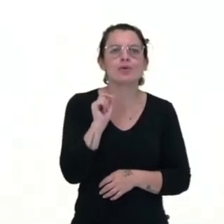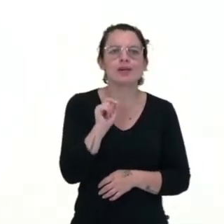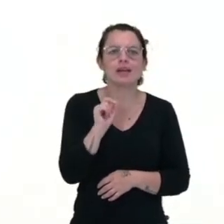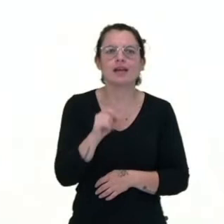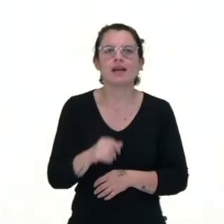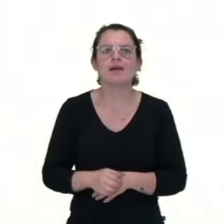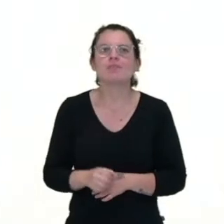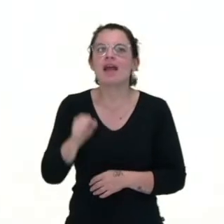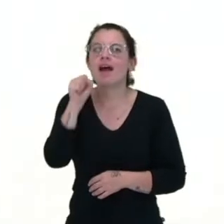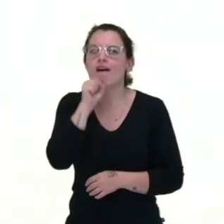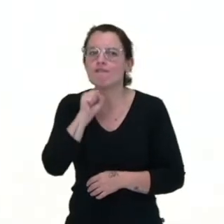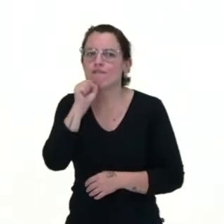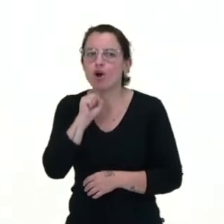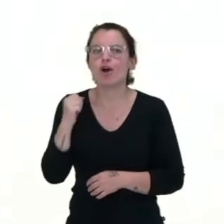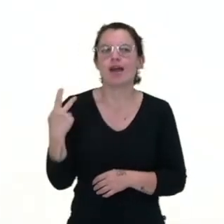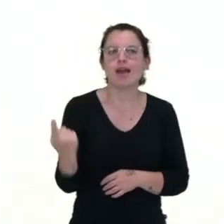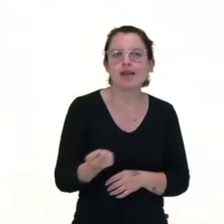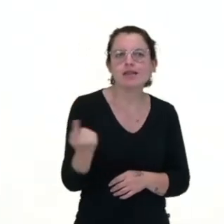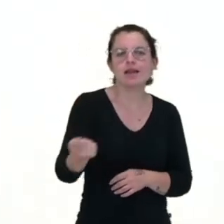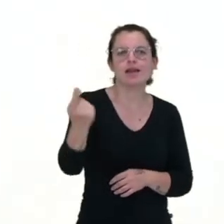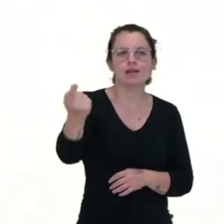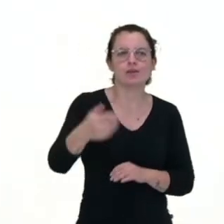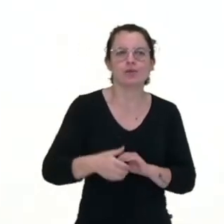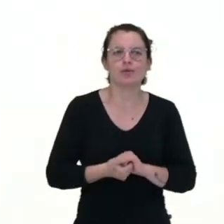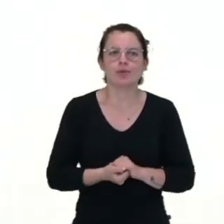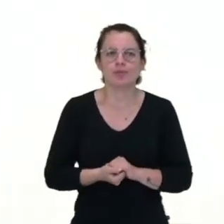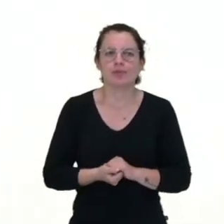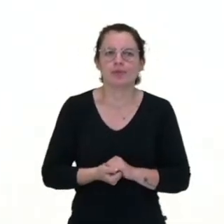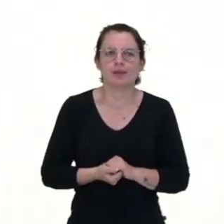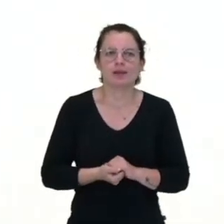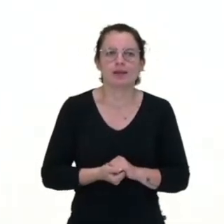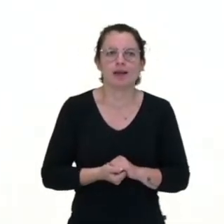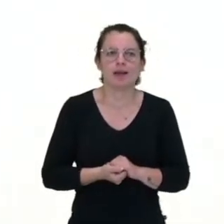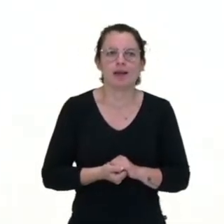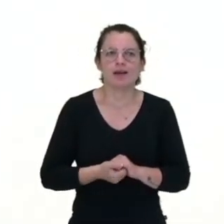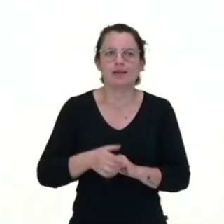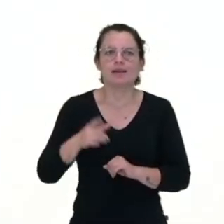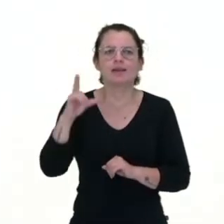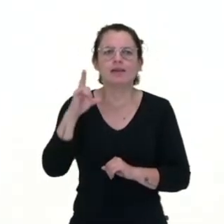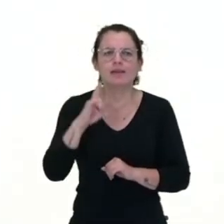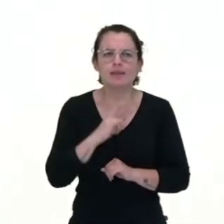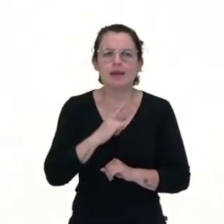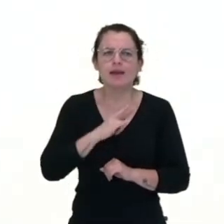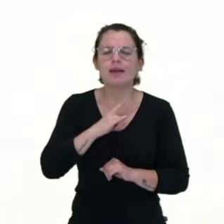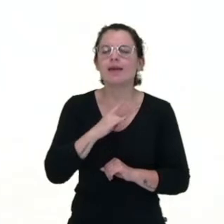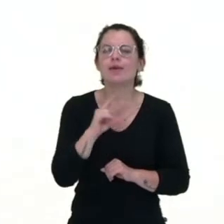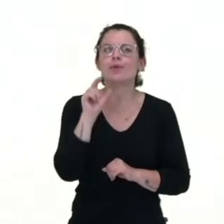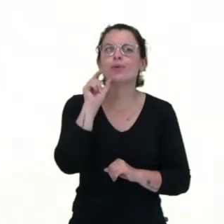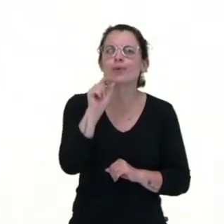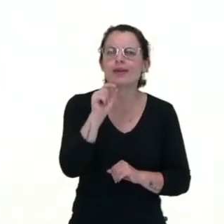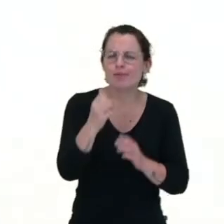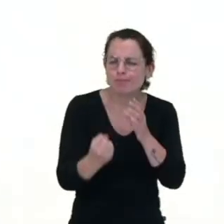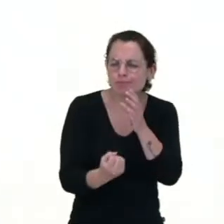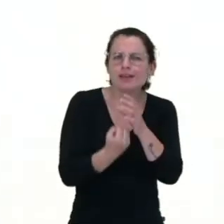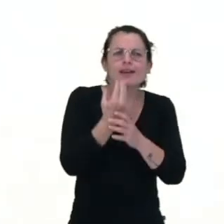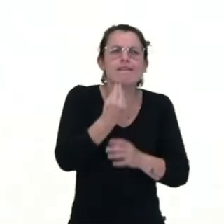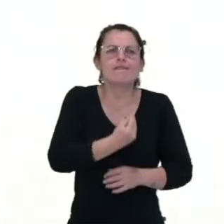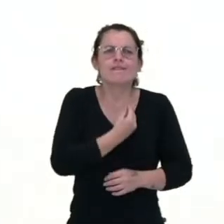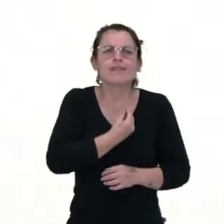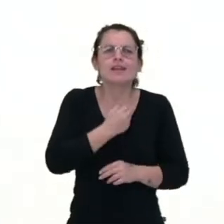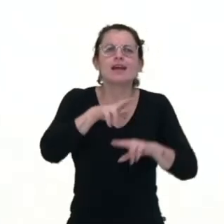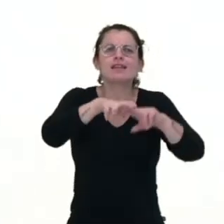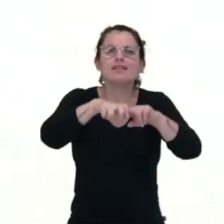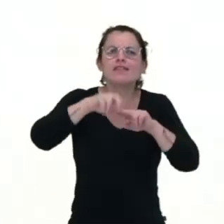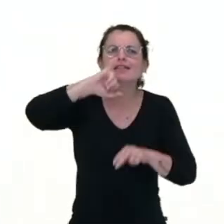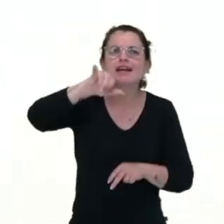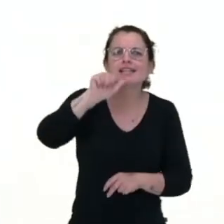si próprio, né, do Jazuca, uma substância originária vital e com qualidades criadoras,